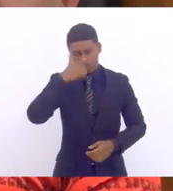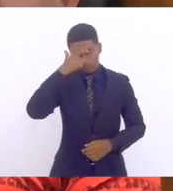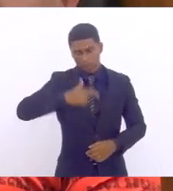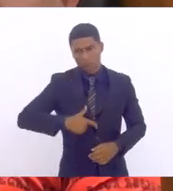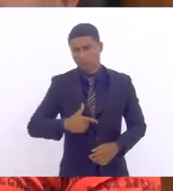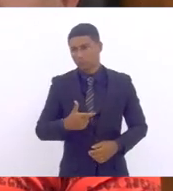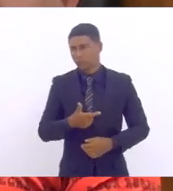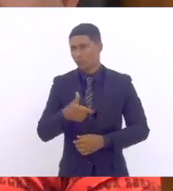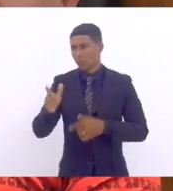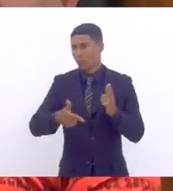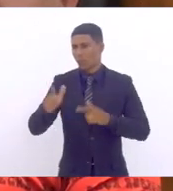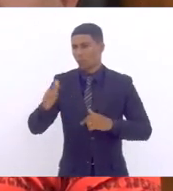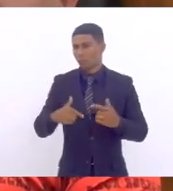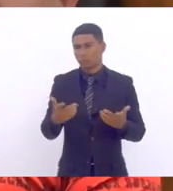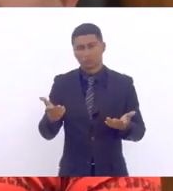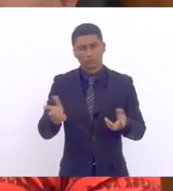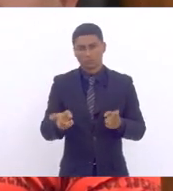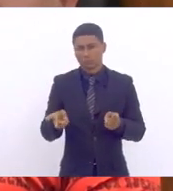praticando outros atos.